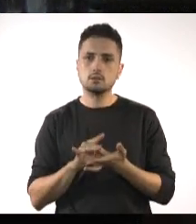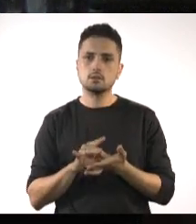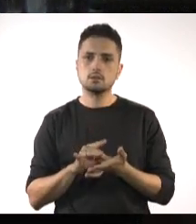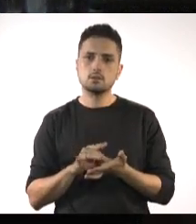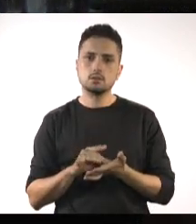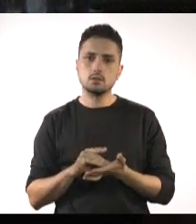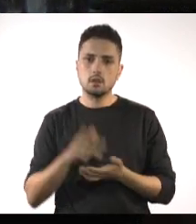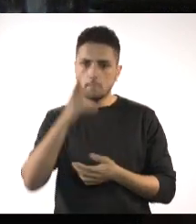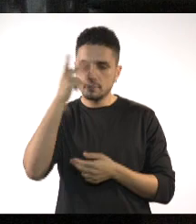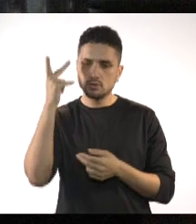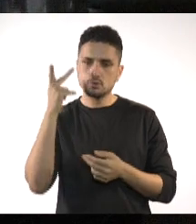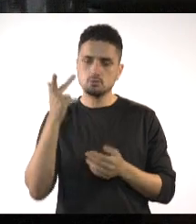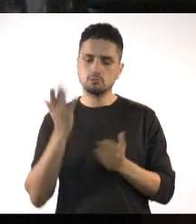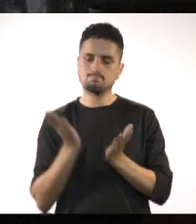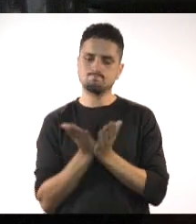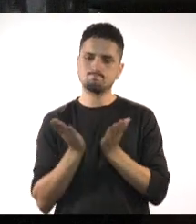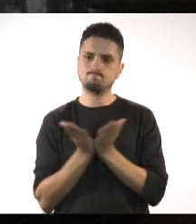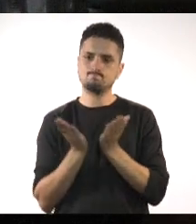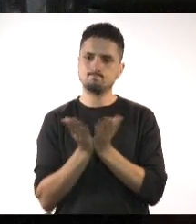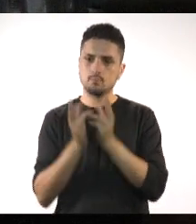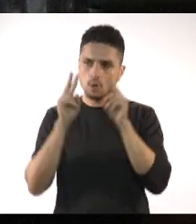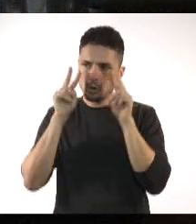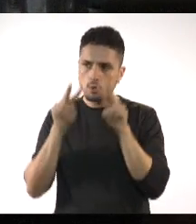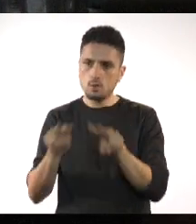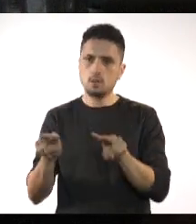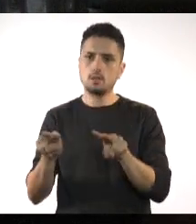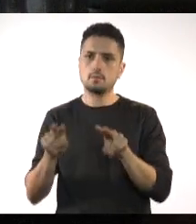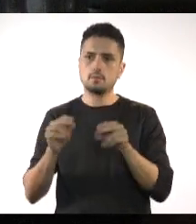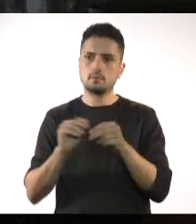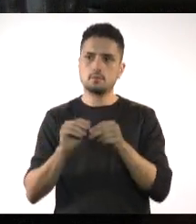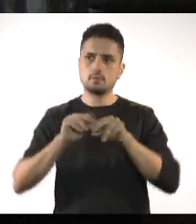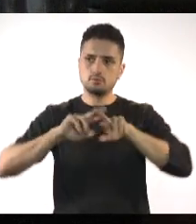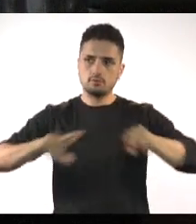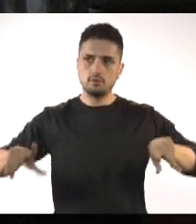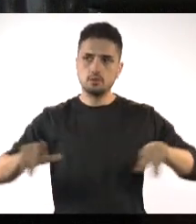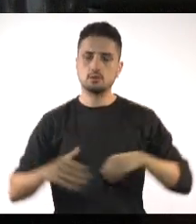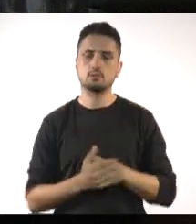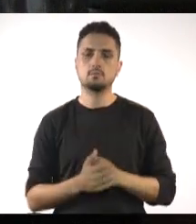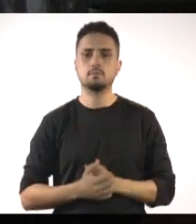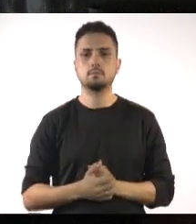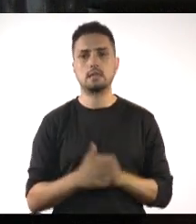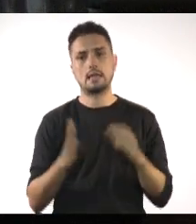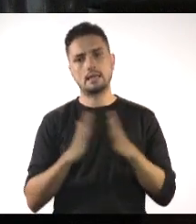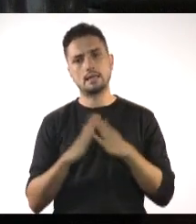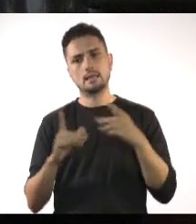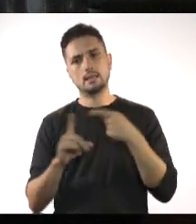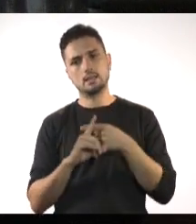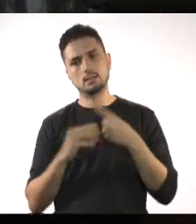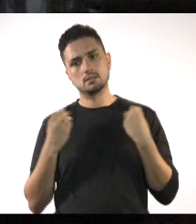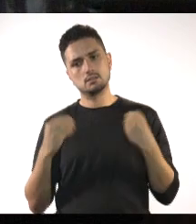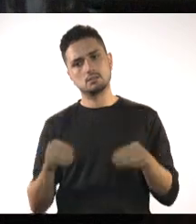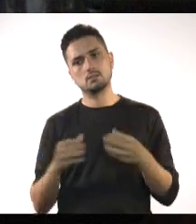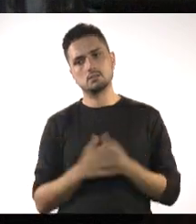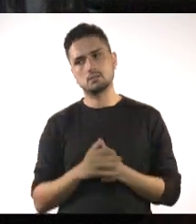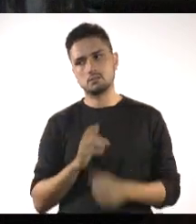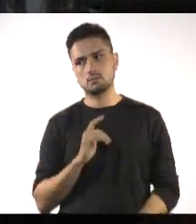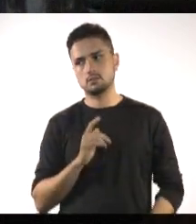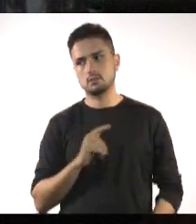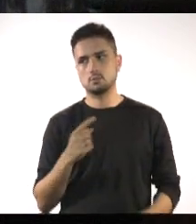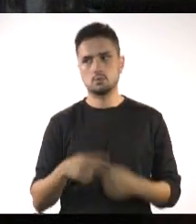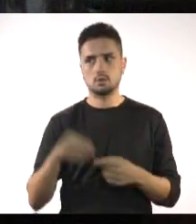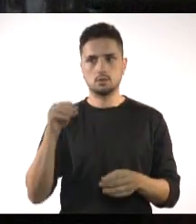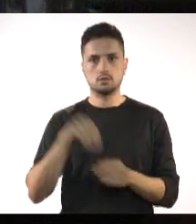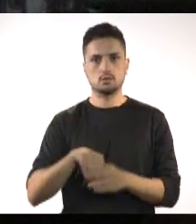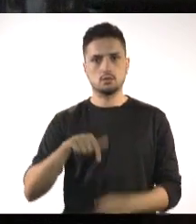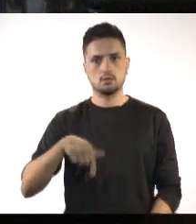olhar cristão e faz a diferença. A igreja coloca isso para si mesma primeiro, porque é tempo da quaresma,